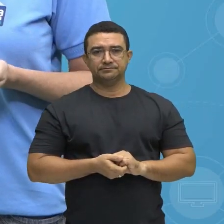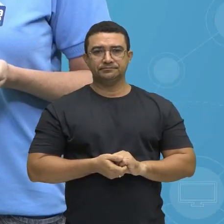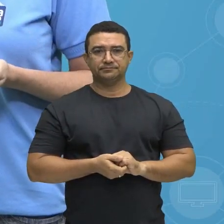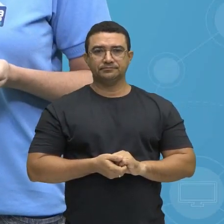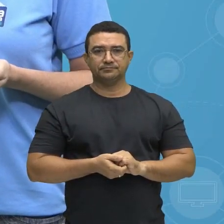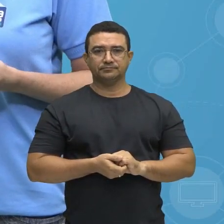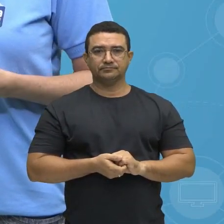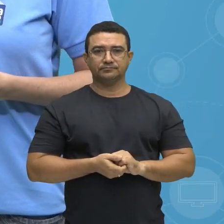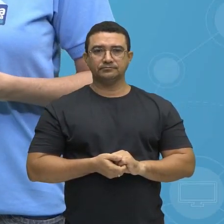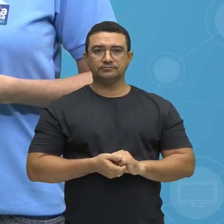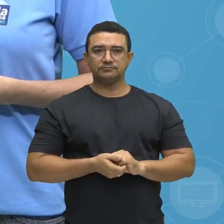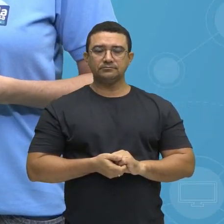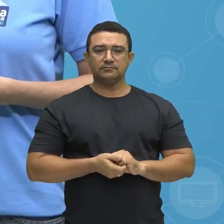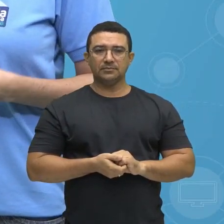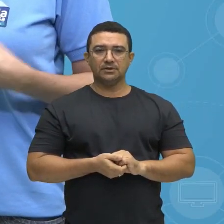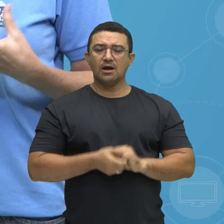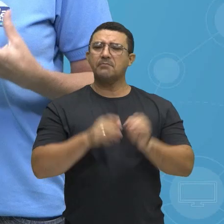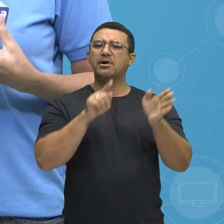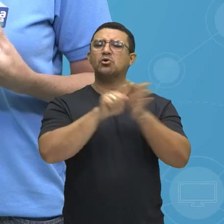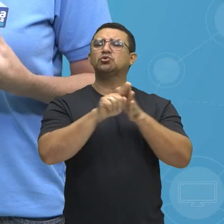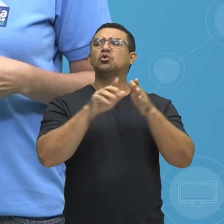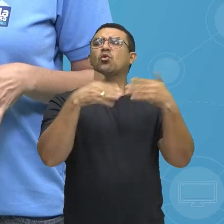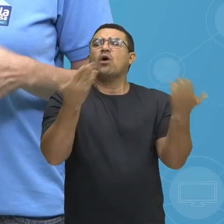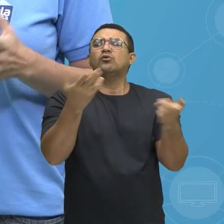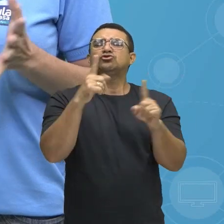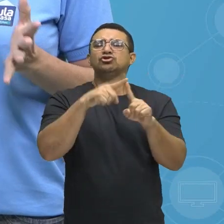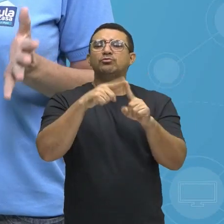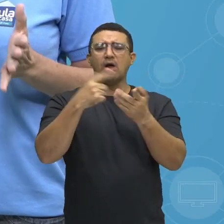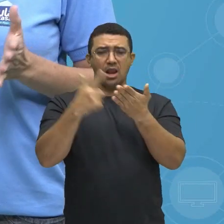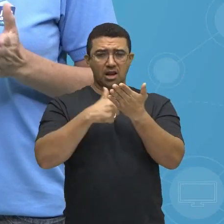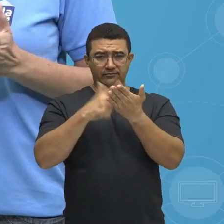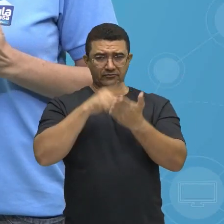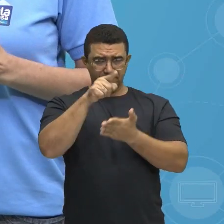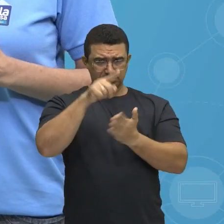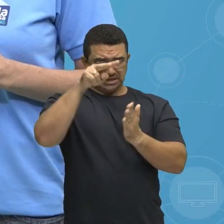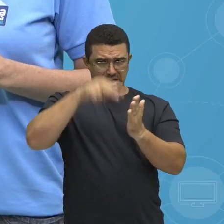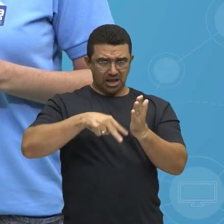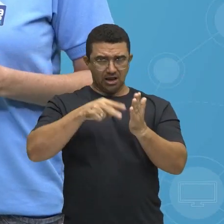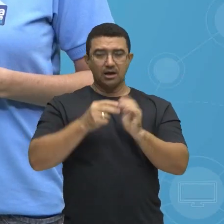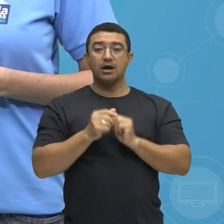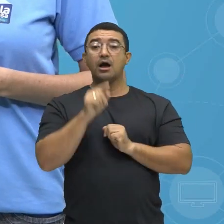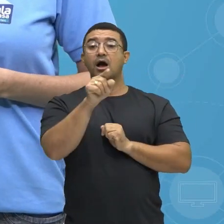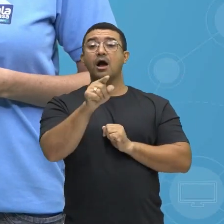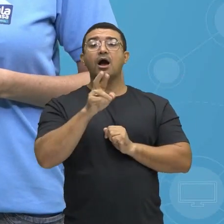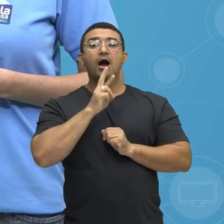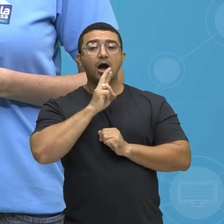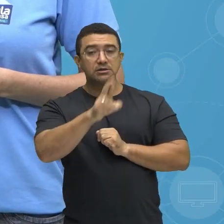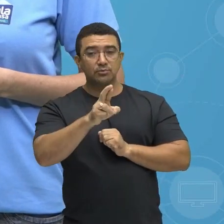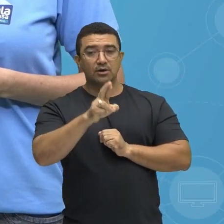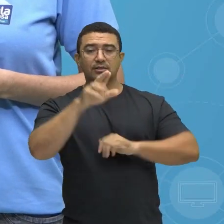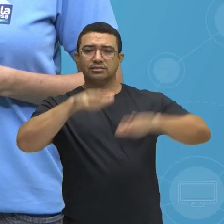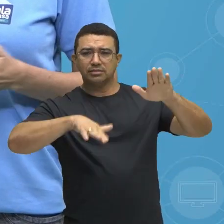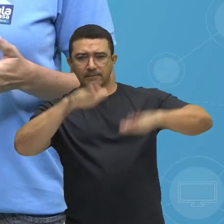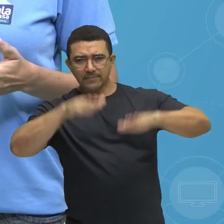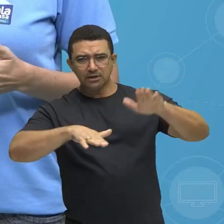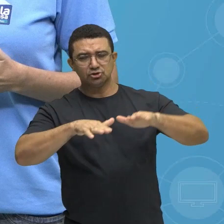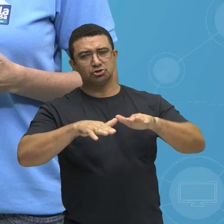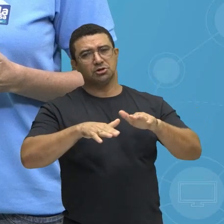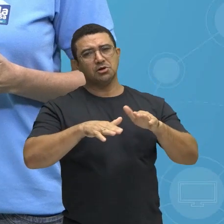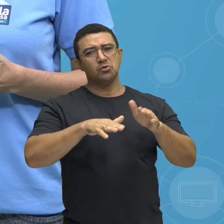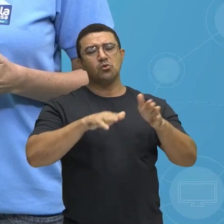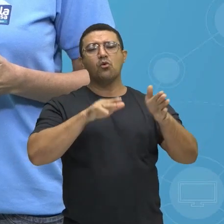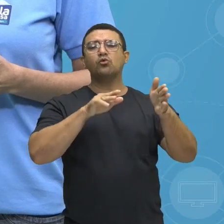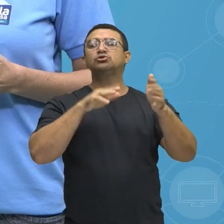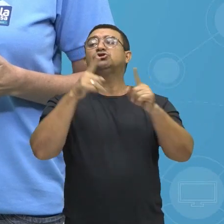tipo de book do you read? Você lê. Então, você vai responder de acordo com o que a pessoa está perguntando para você. A